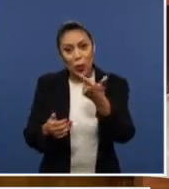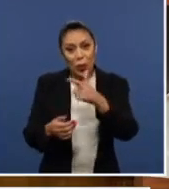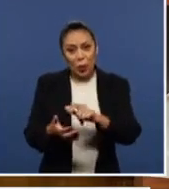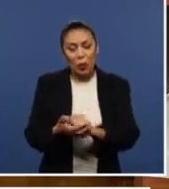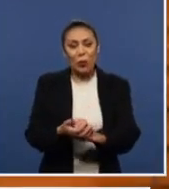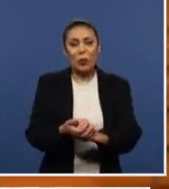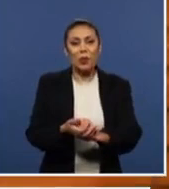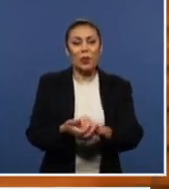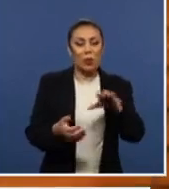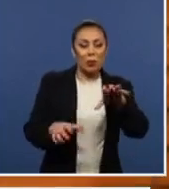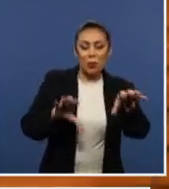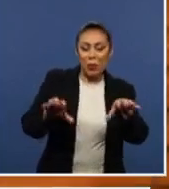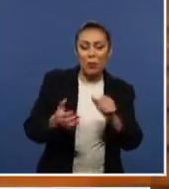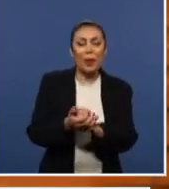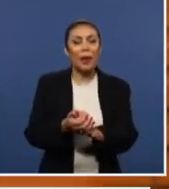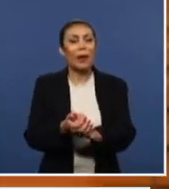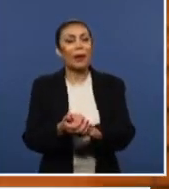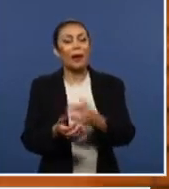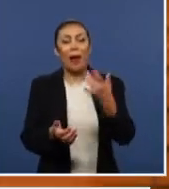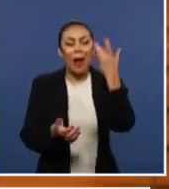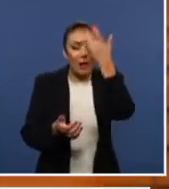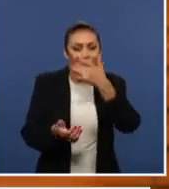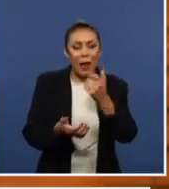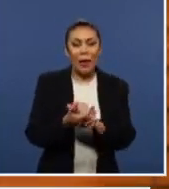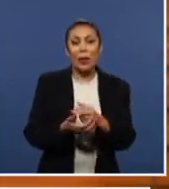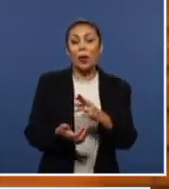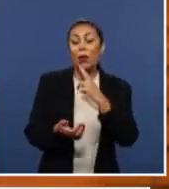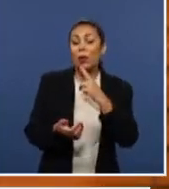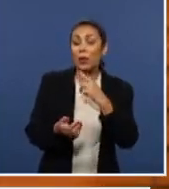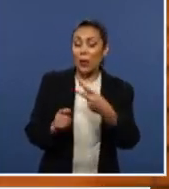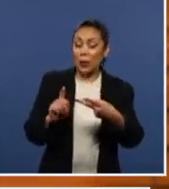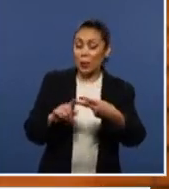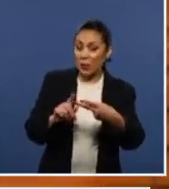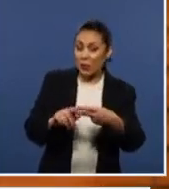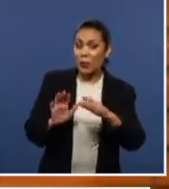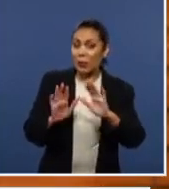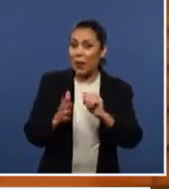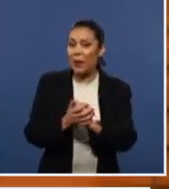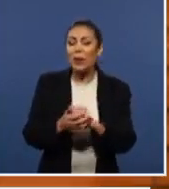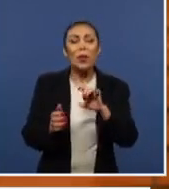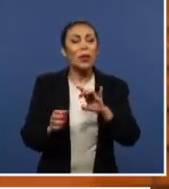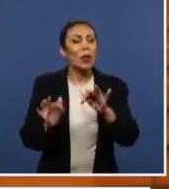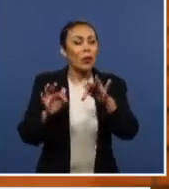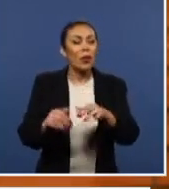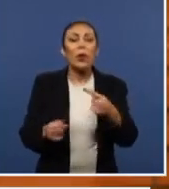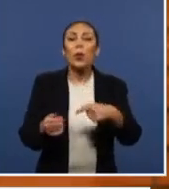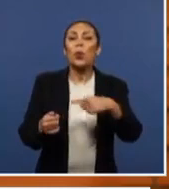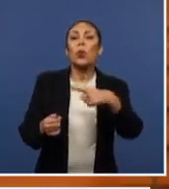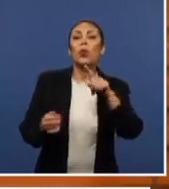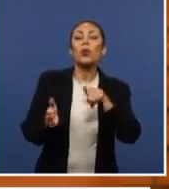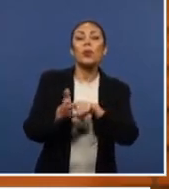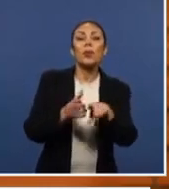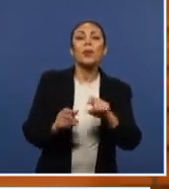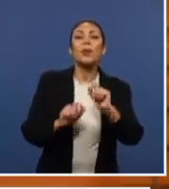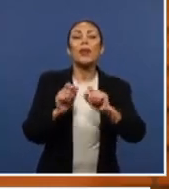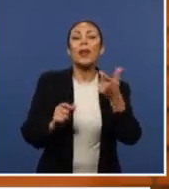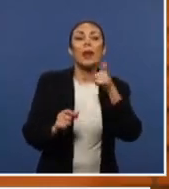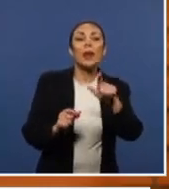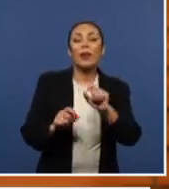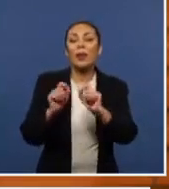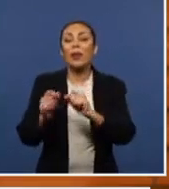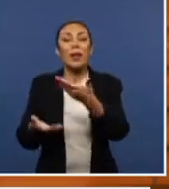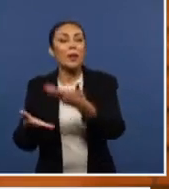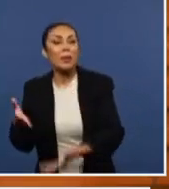polarizar com o Haddad, enfim, o Rodrigo Garcia ficou numa segunda posição. Só para a gente encerrar, última pergunta para cada um. Quem sai ganhando, quem